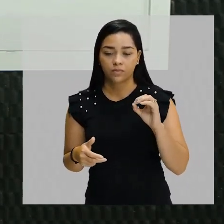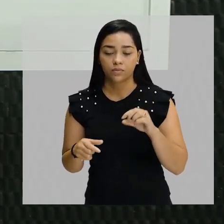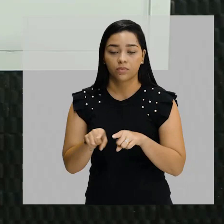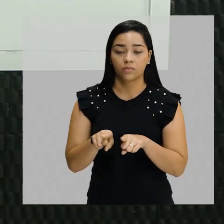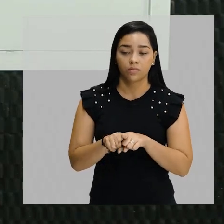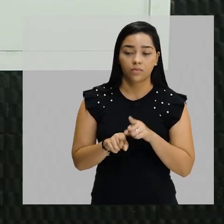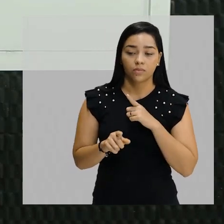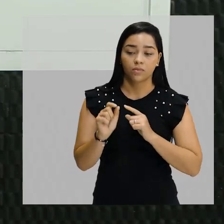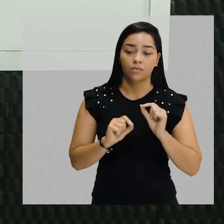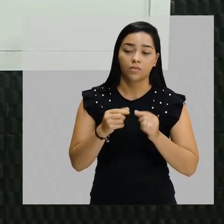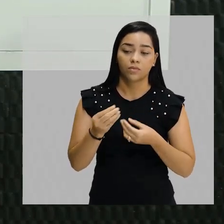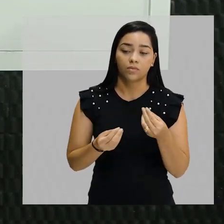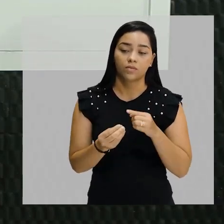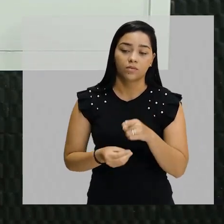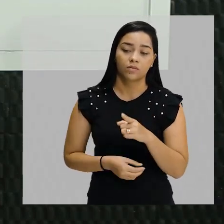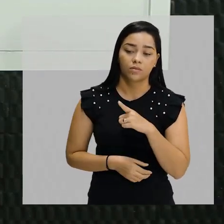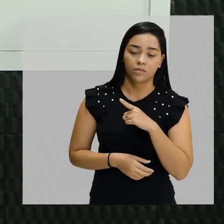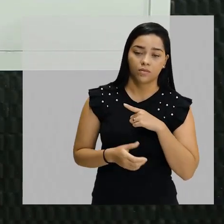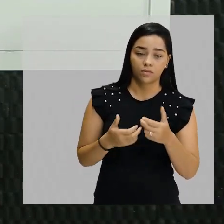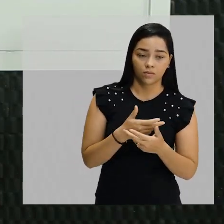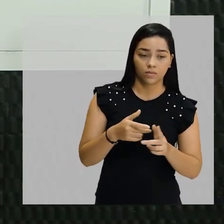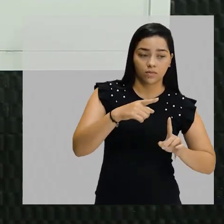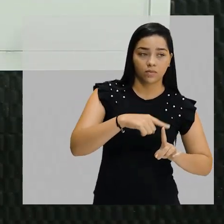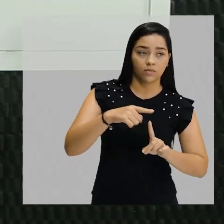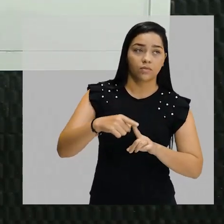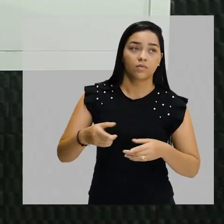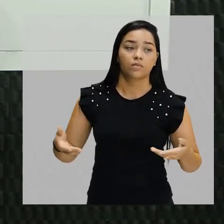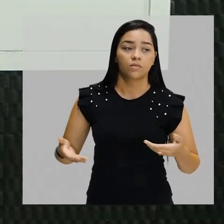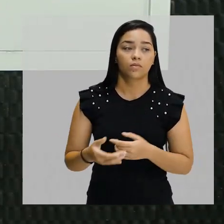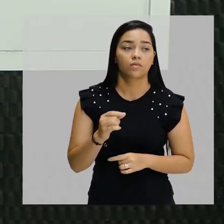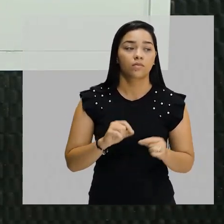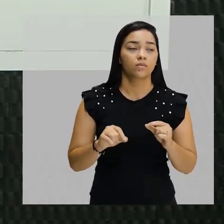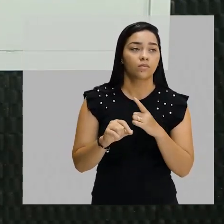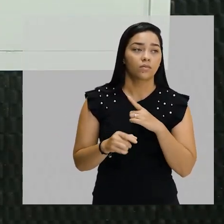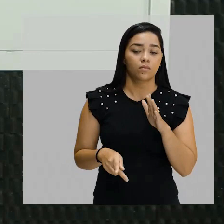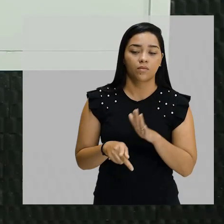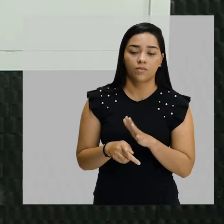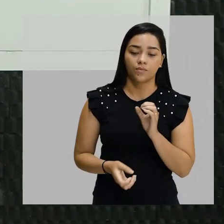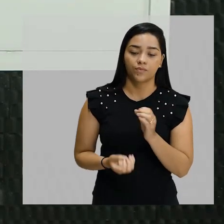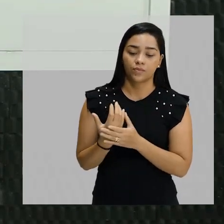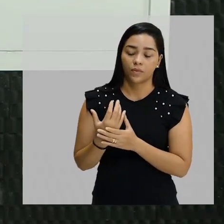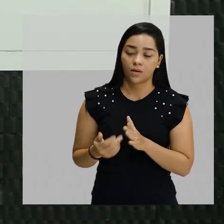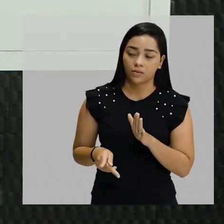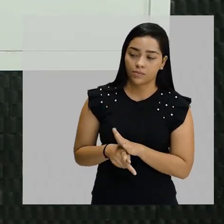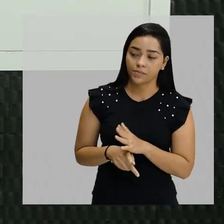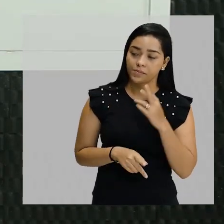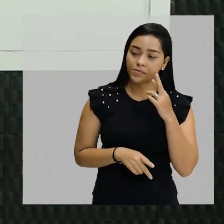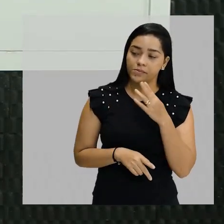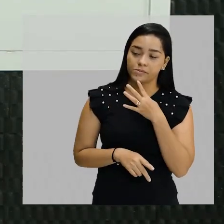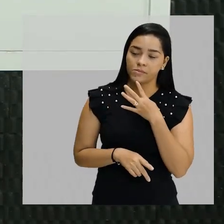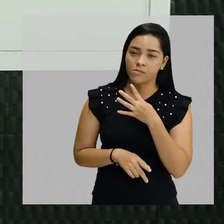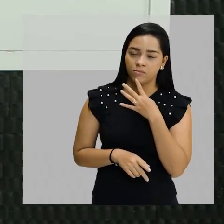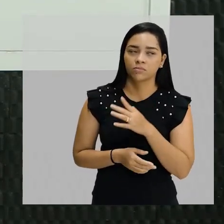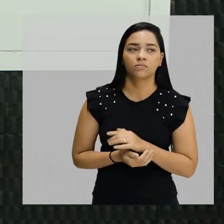já tem a maneira como você vai tratar esses tipos Mas agora nós estamos tratando da origem do conhecimento olha aqui